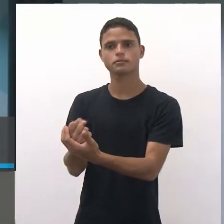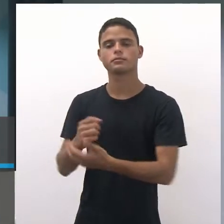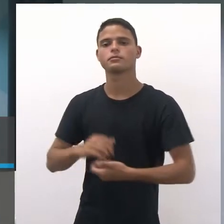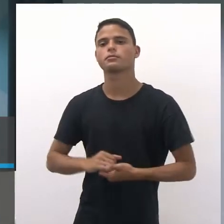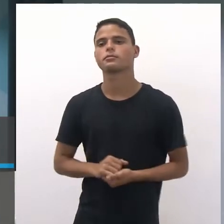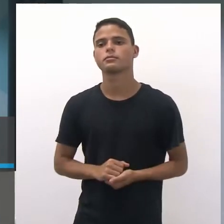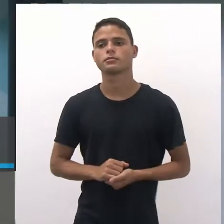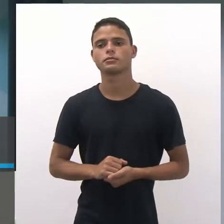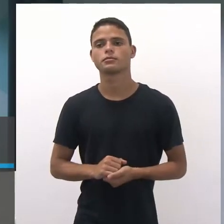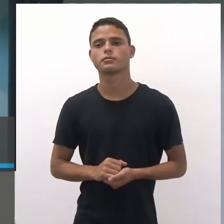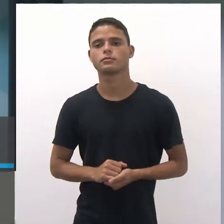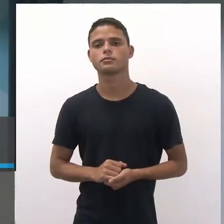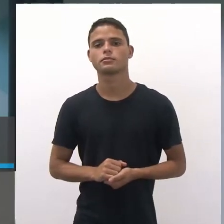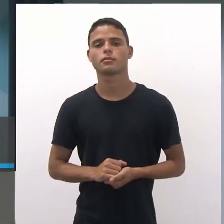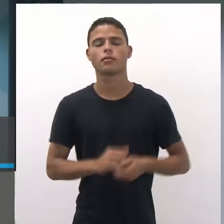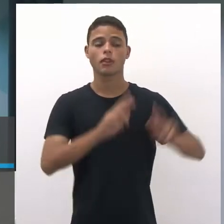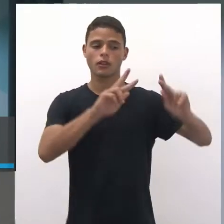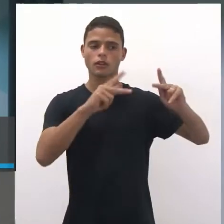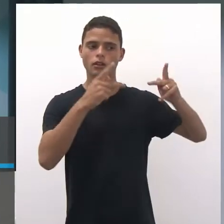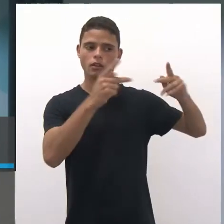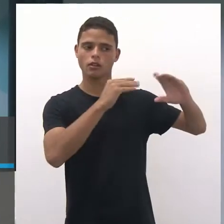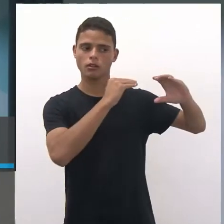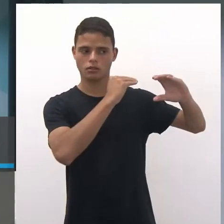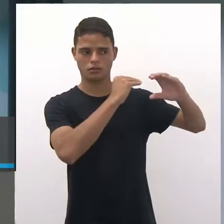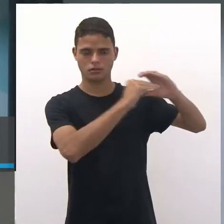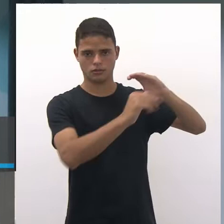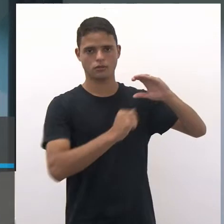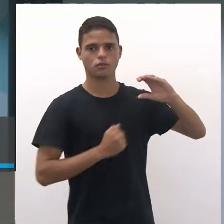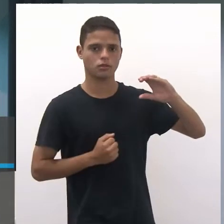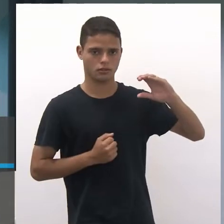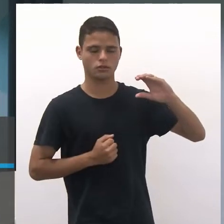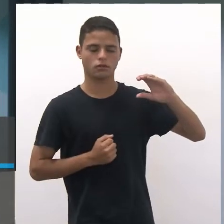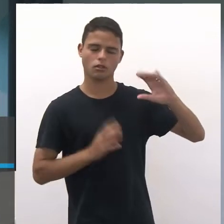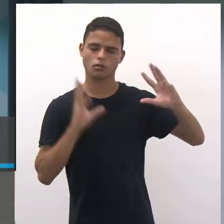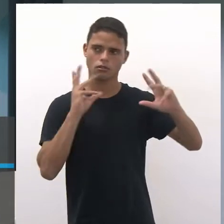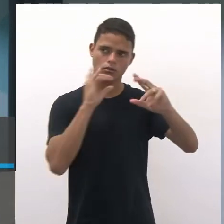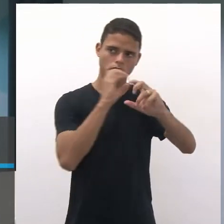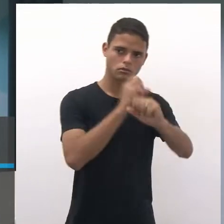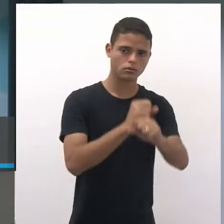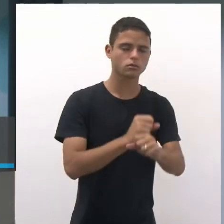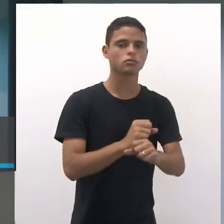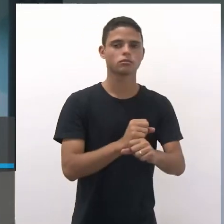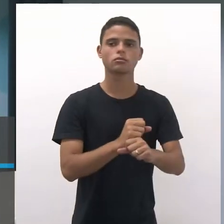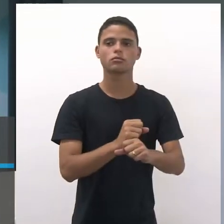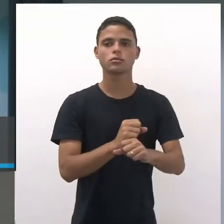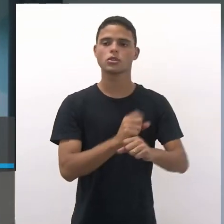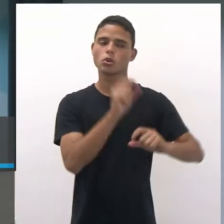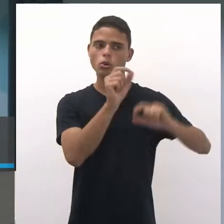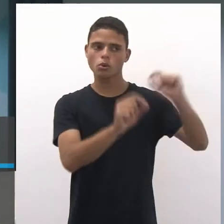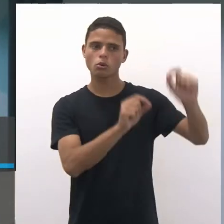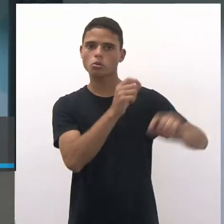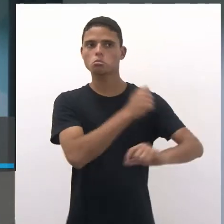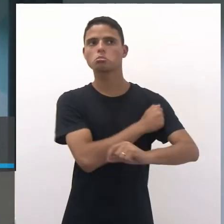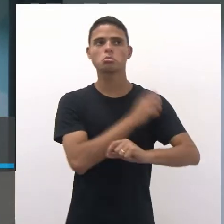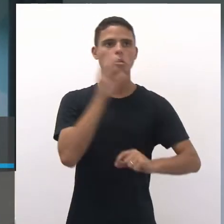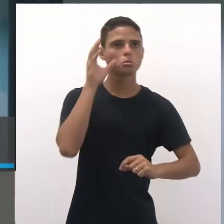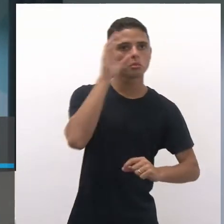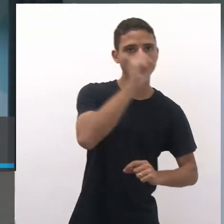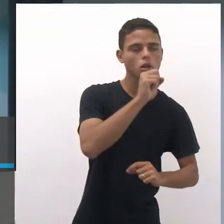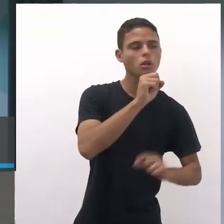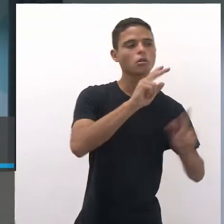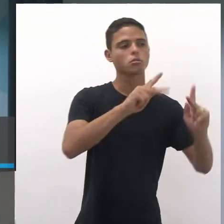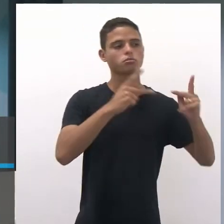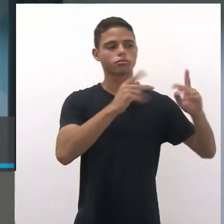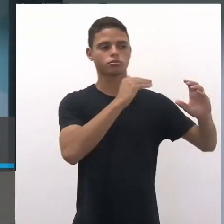site, colocava o link, colocava ali um breve resumo do que o aluno iria encontrar e deixava lá